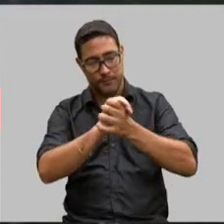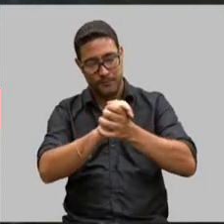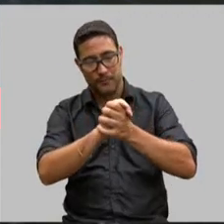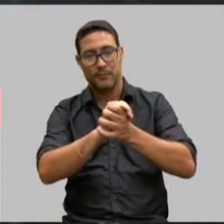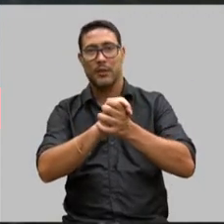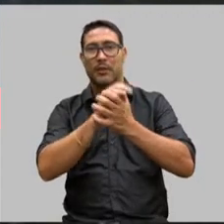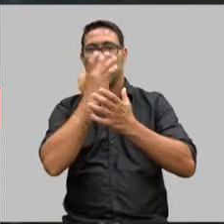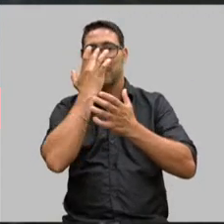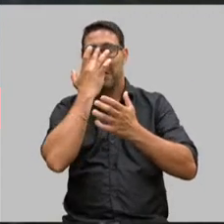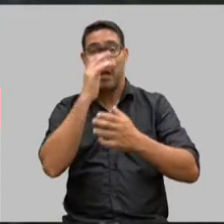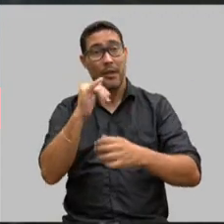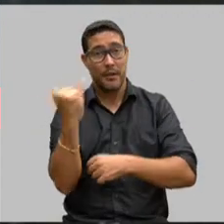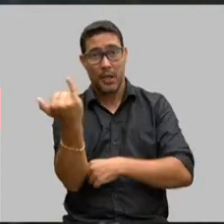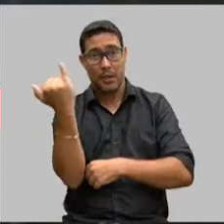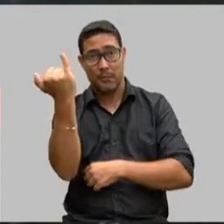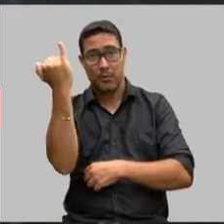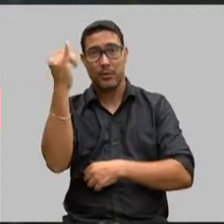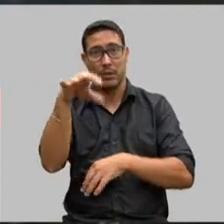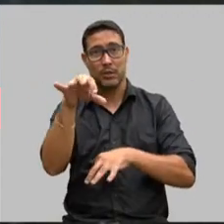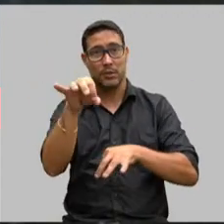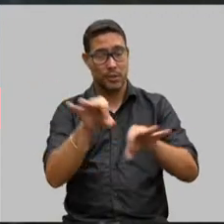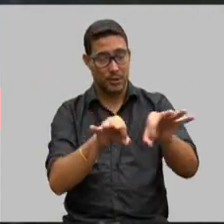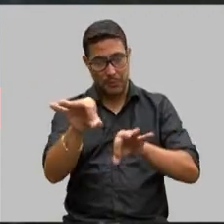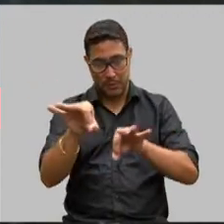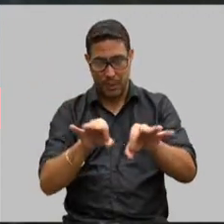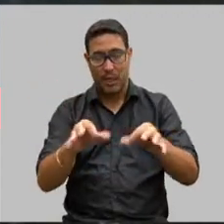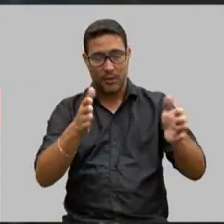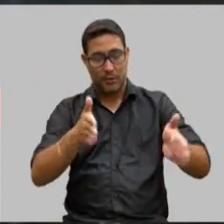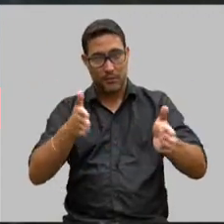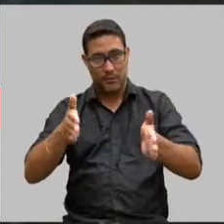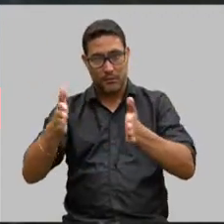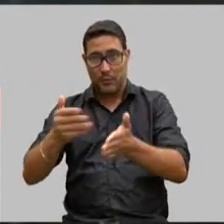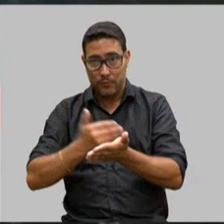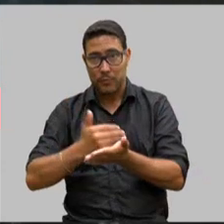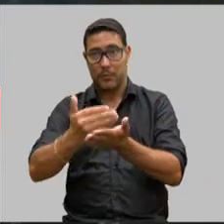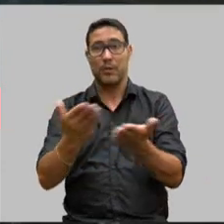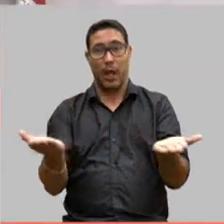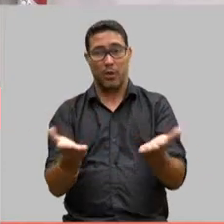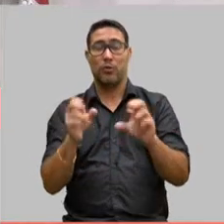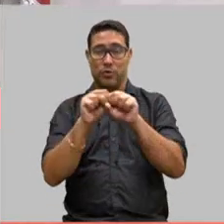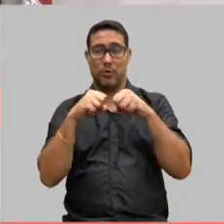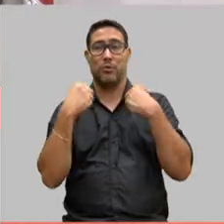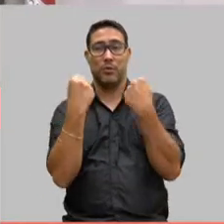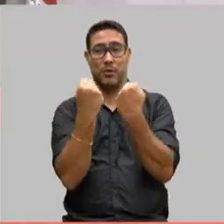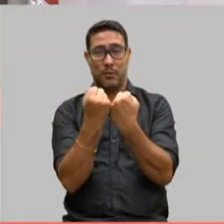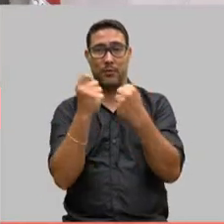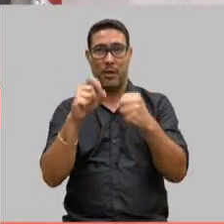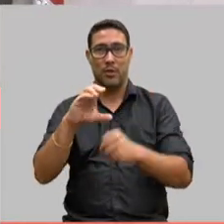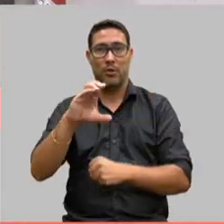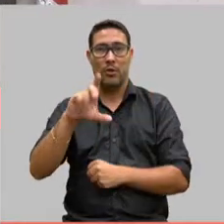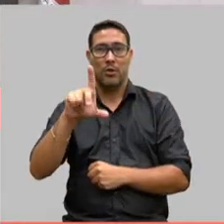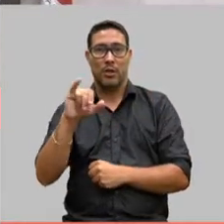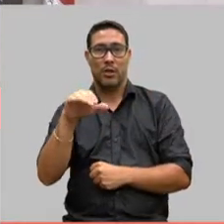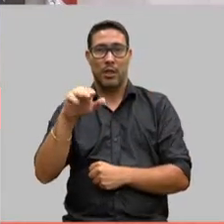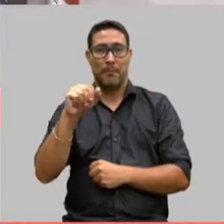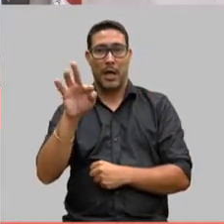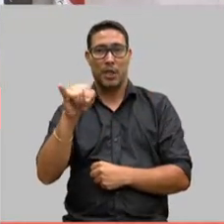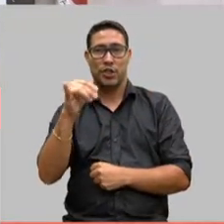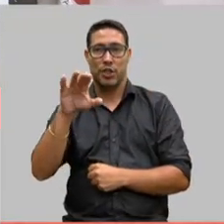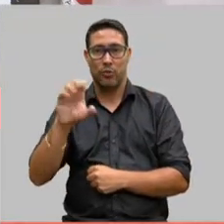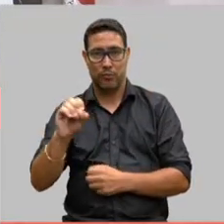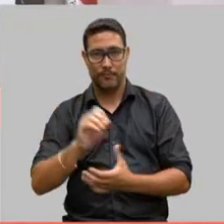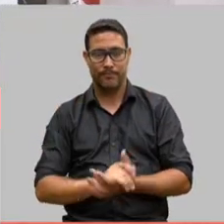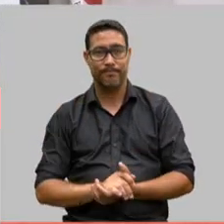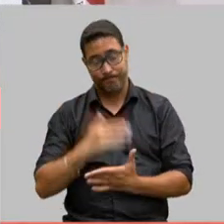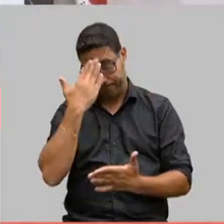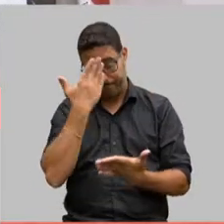a esse importante processo iniciado hoje com um seminário temático. Acho que a Assembleia Legislativa, sob